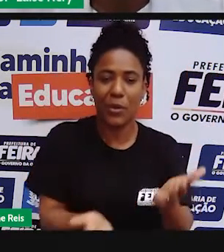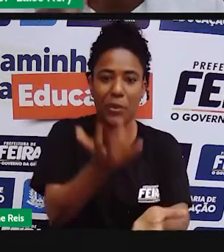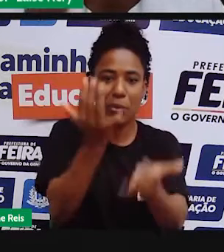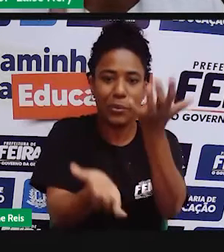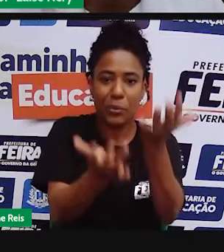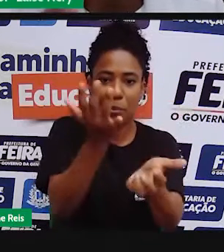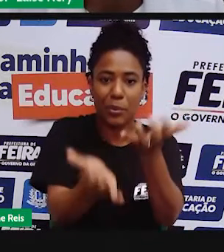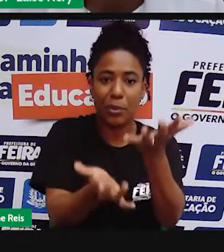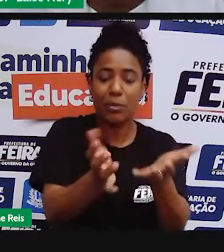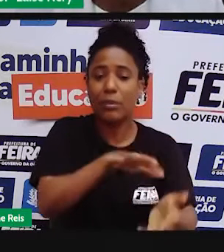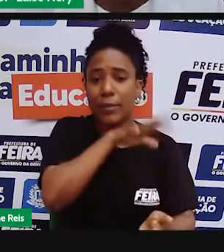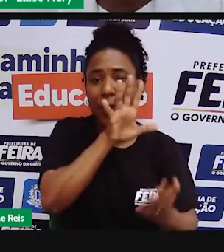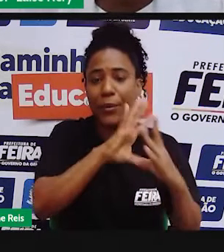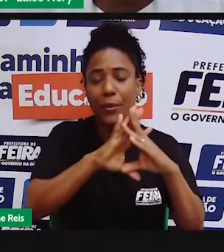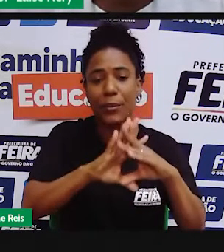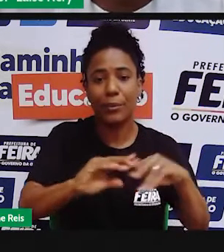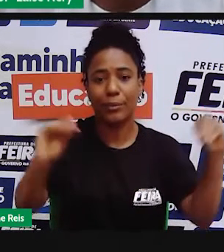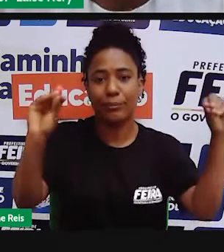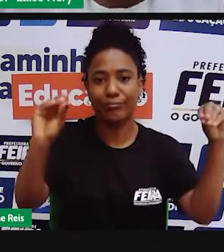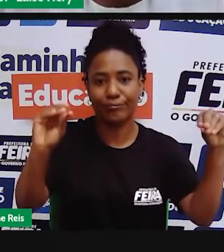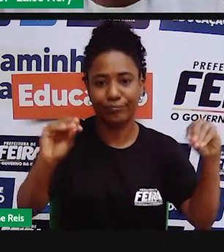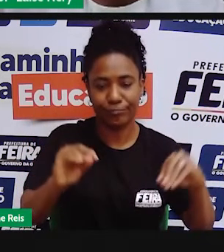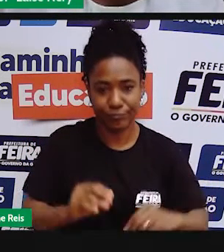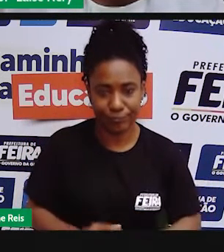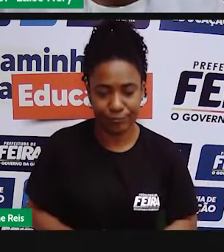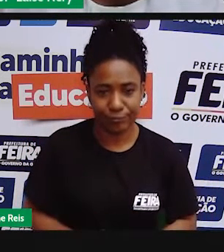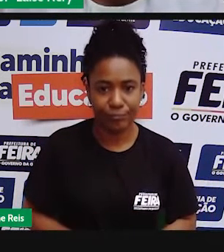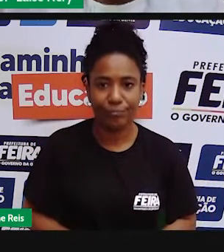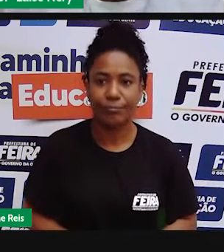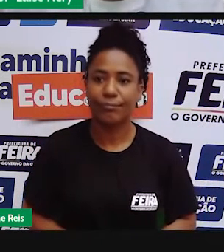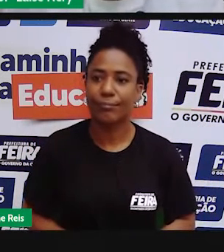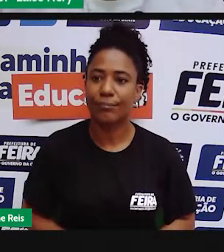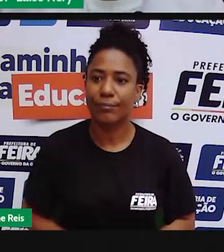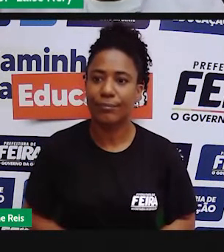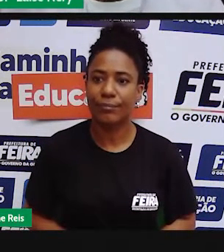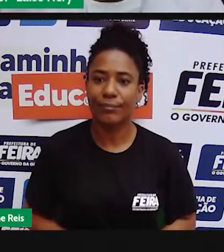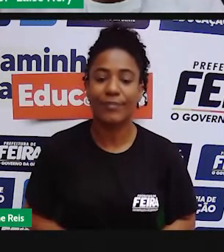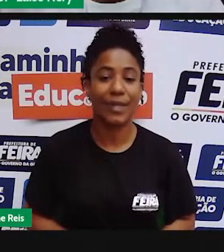existir, aquela função deixou de ser cumprida.